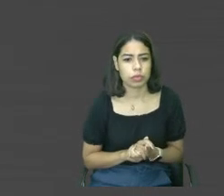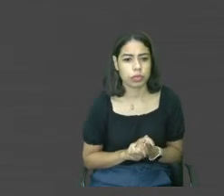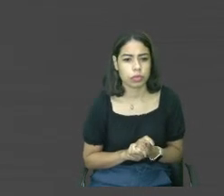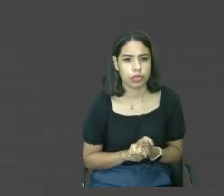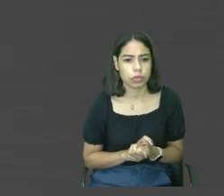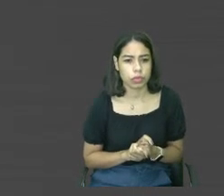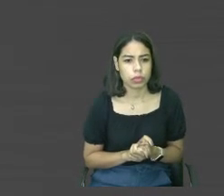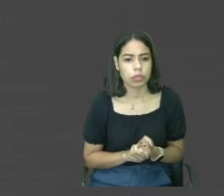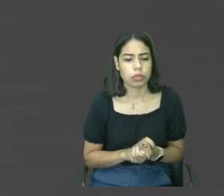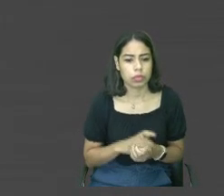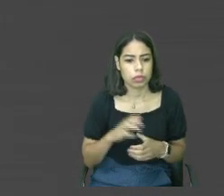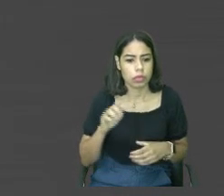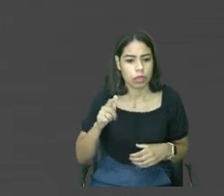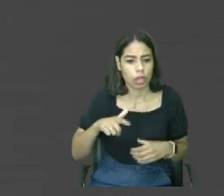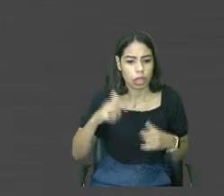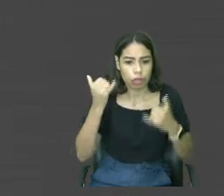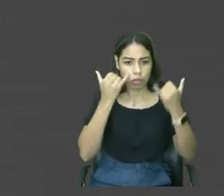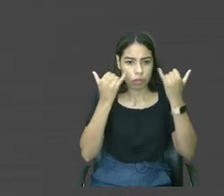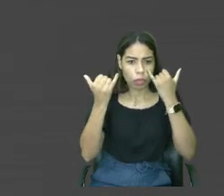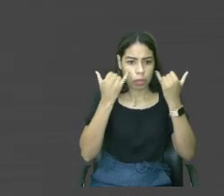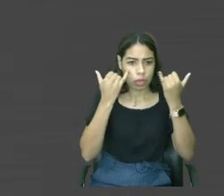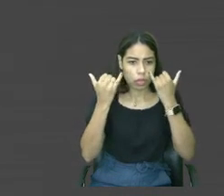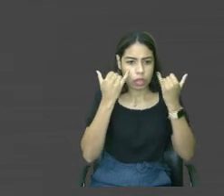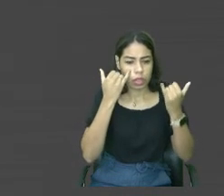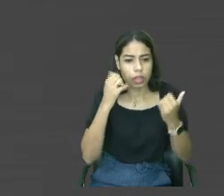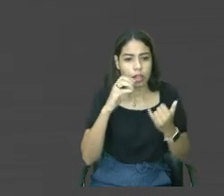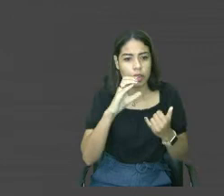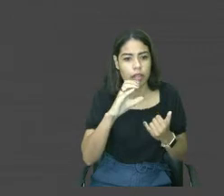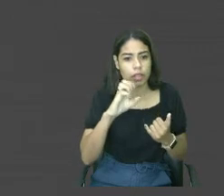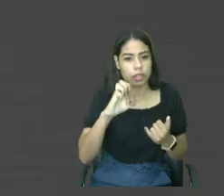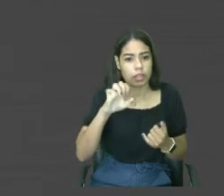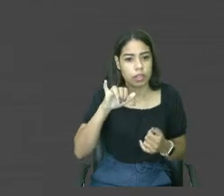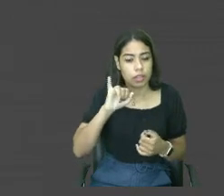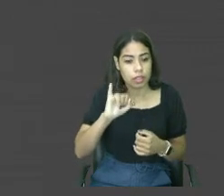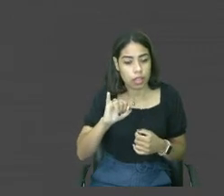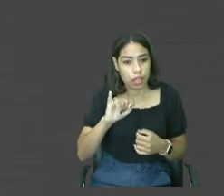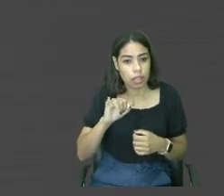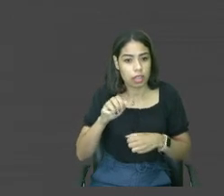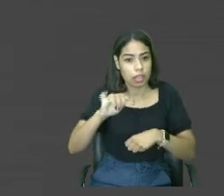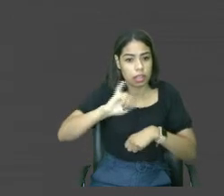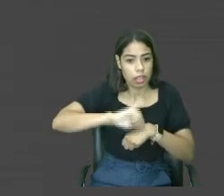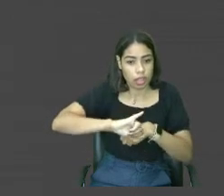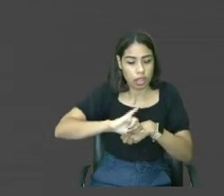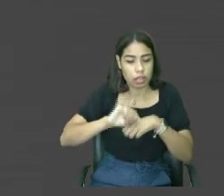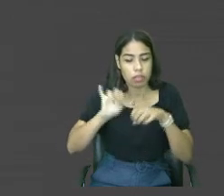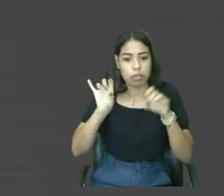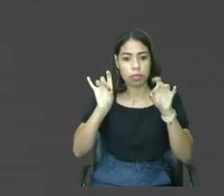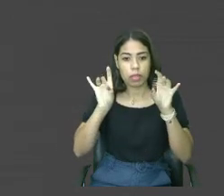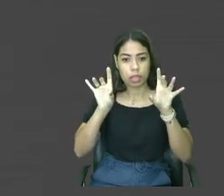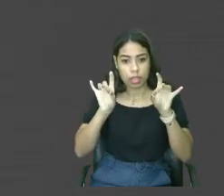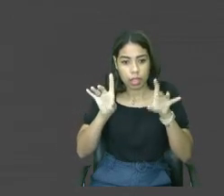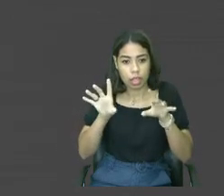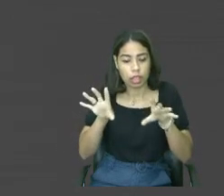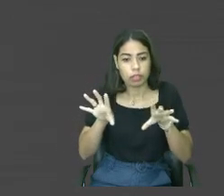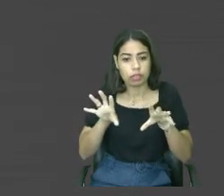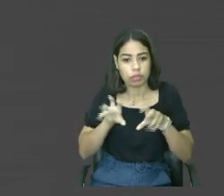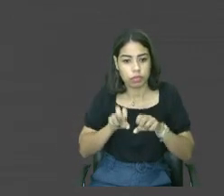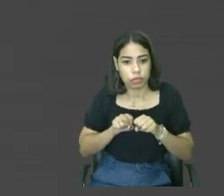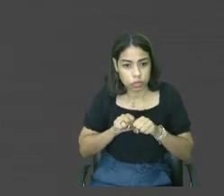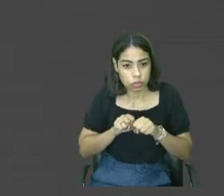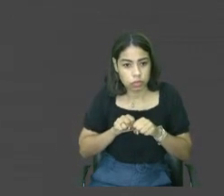E as informações do SEI, do Centro Especializado em Infectologia. Aí a gente tem, então, né, que são os dados do